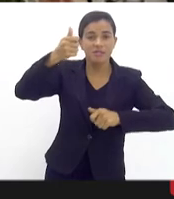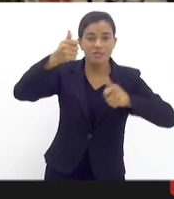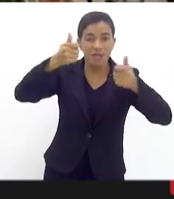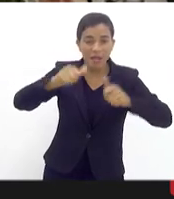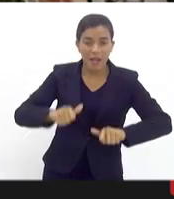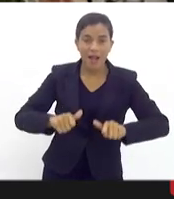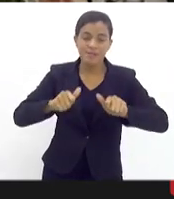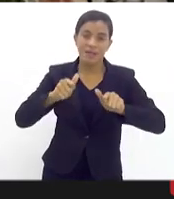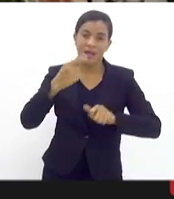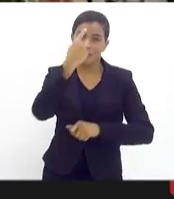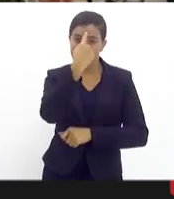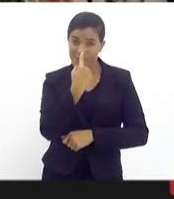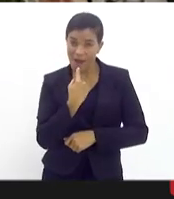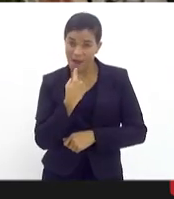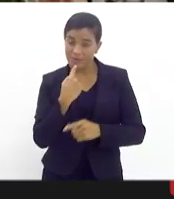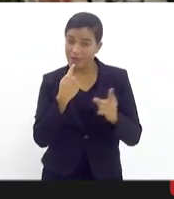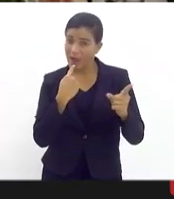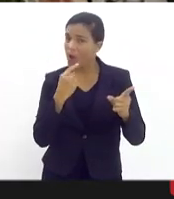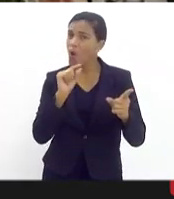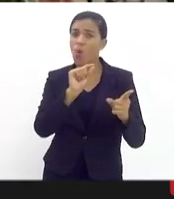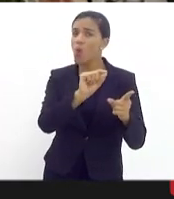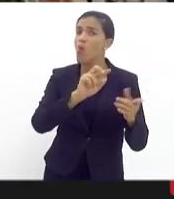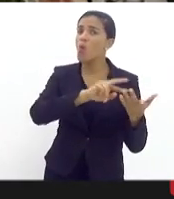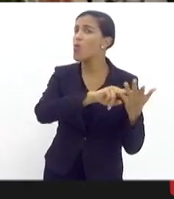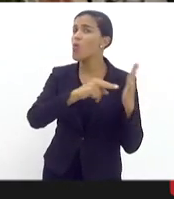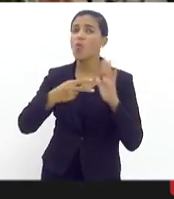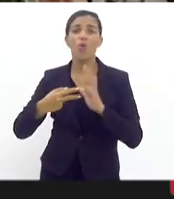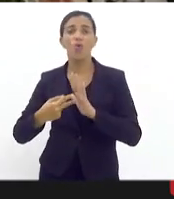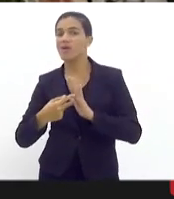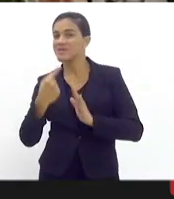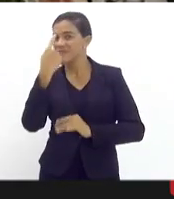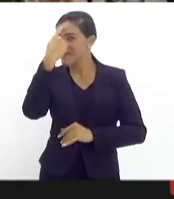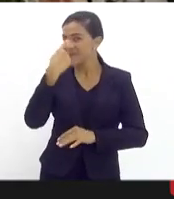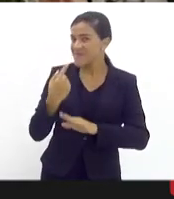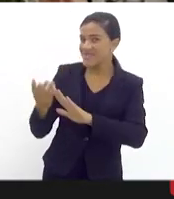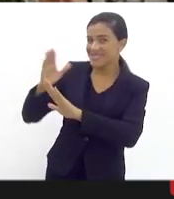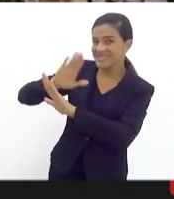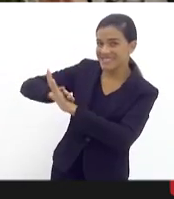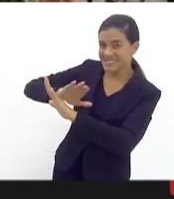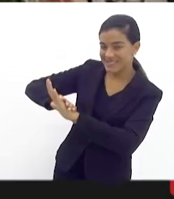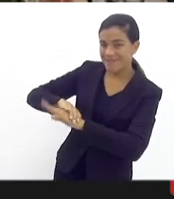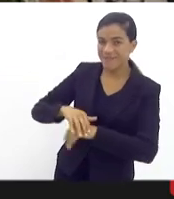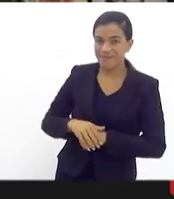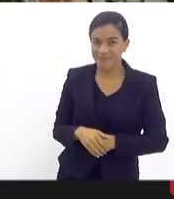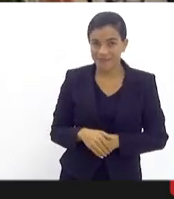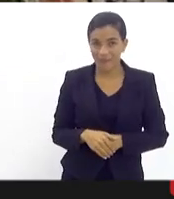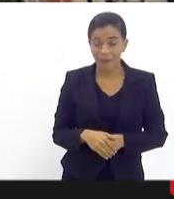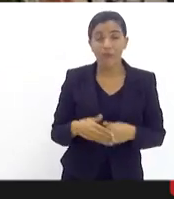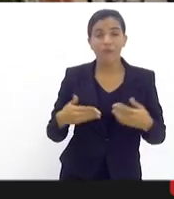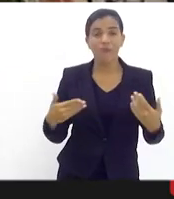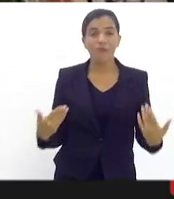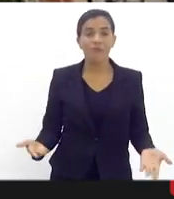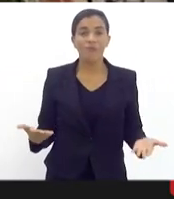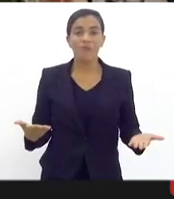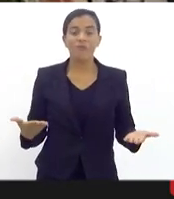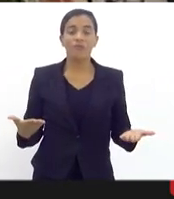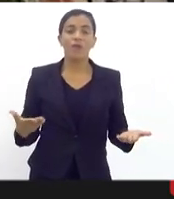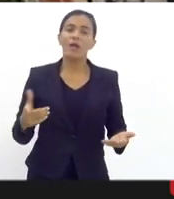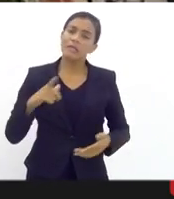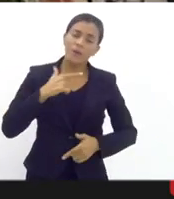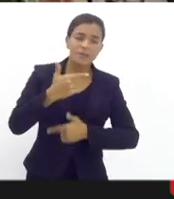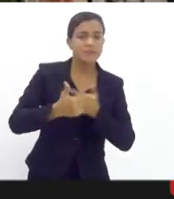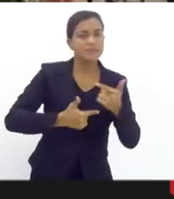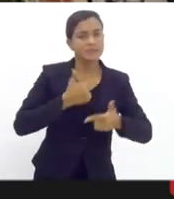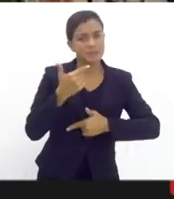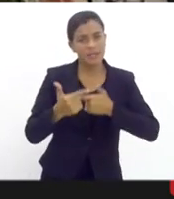imagem e saber exatamente o que ela quer dizer, o que há por trás dessa imagem. Então, esse